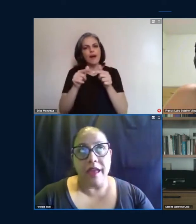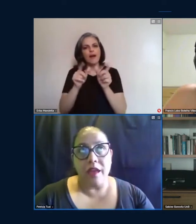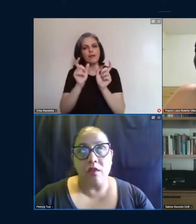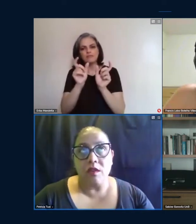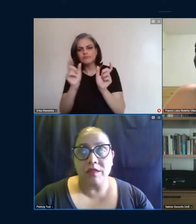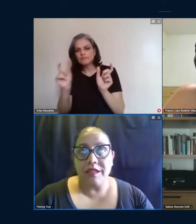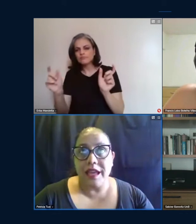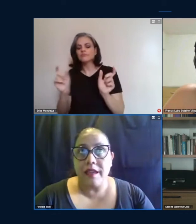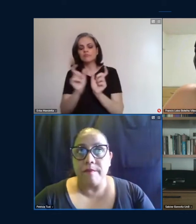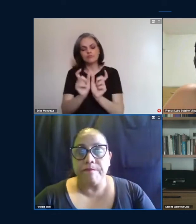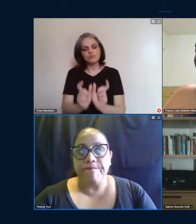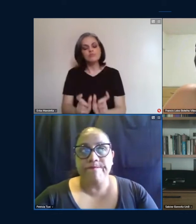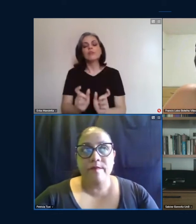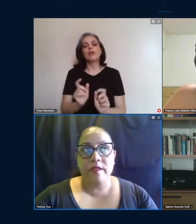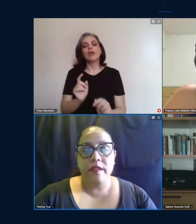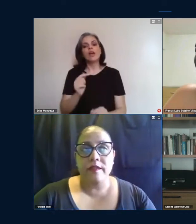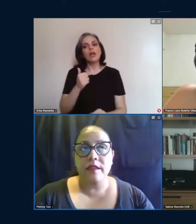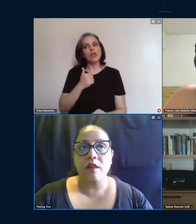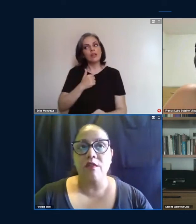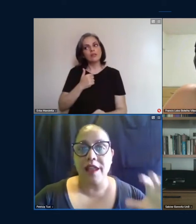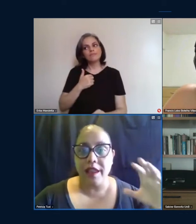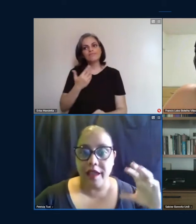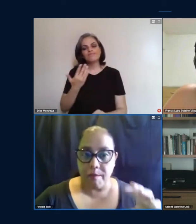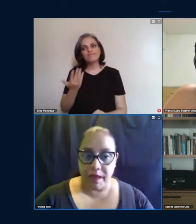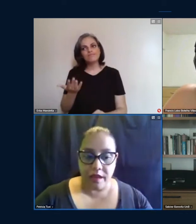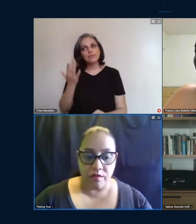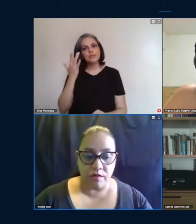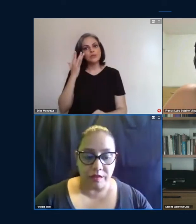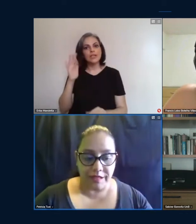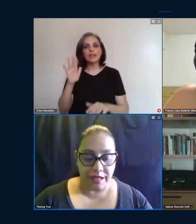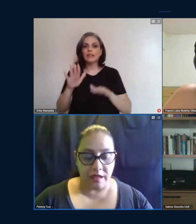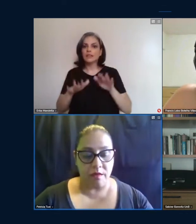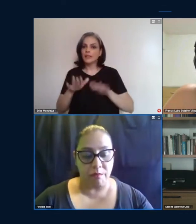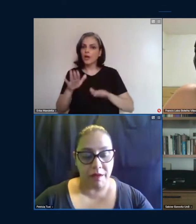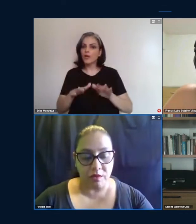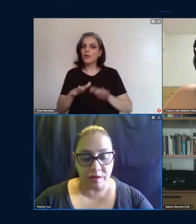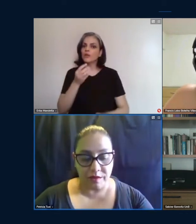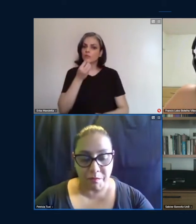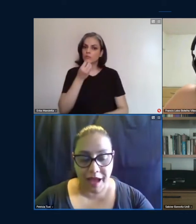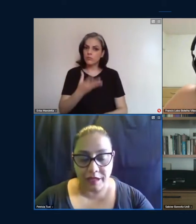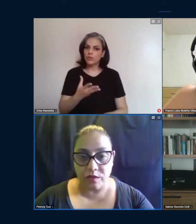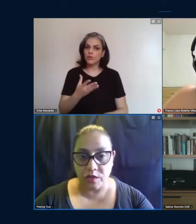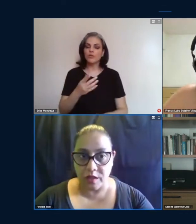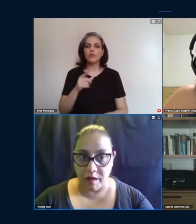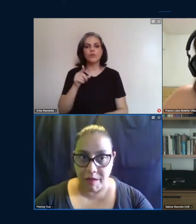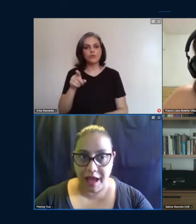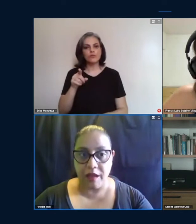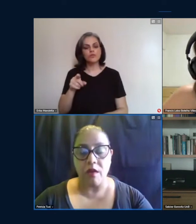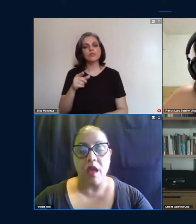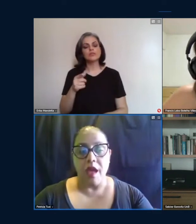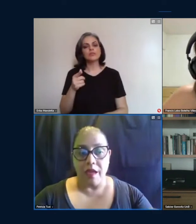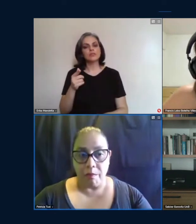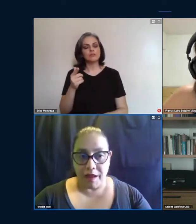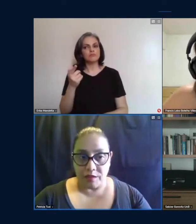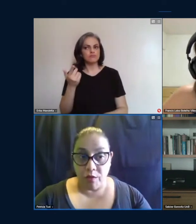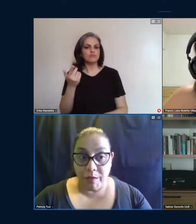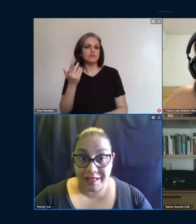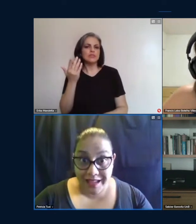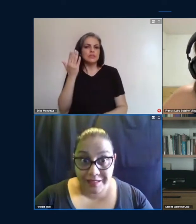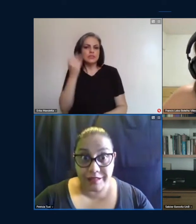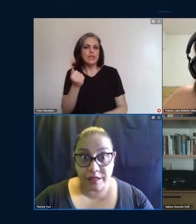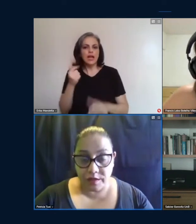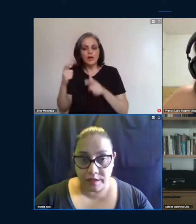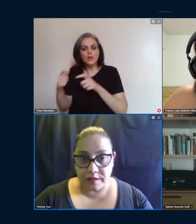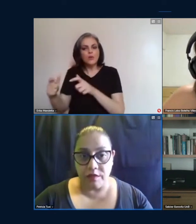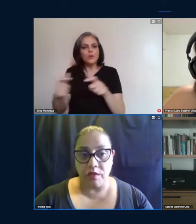eu não sei se não valeria a pena você, pelos espaços de trabalho e pelas